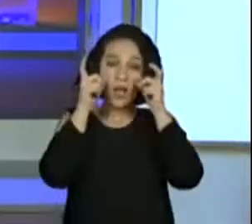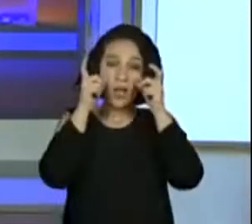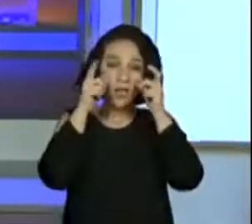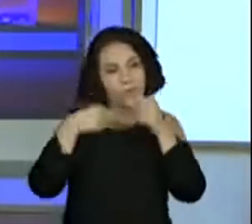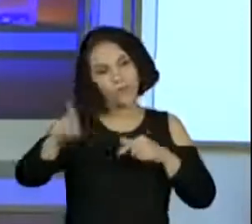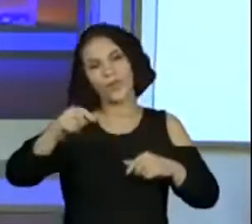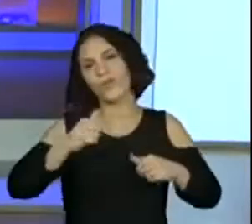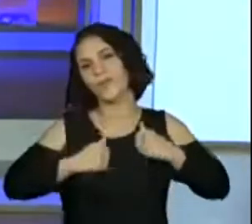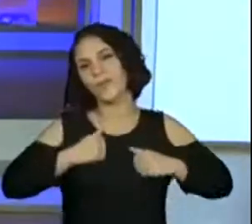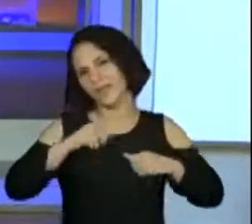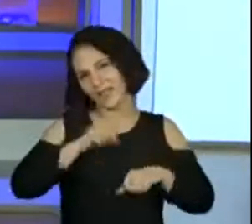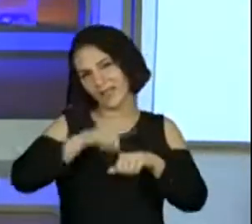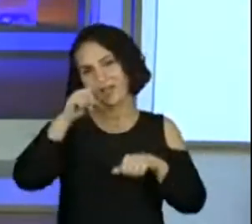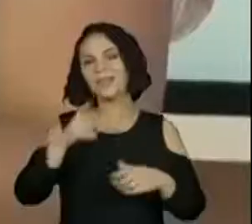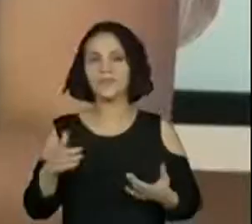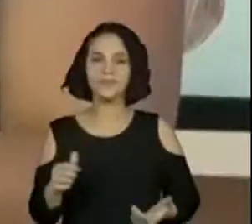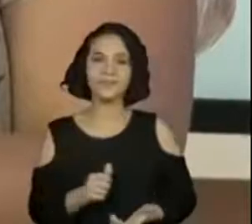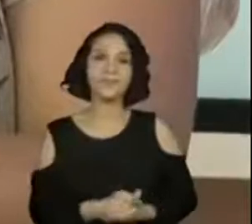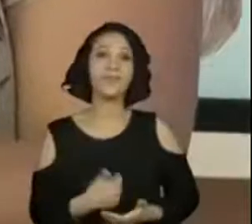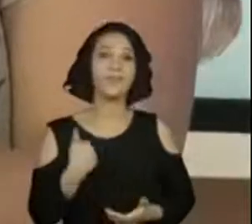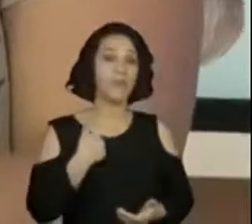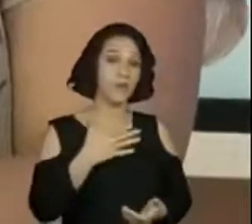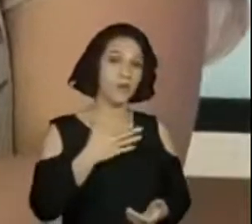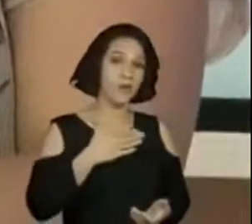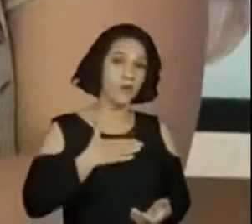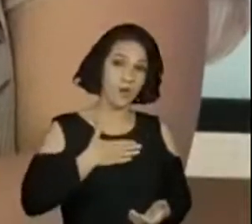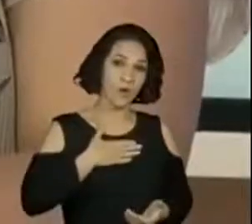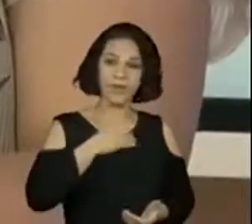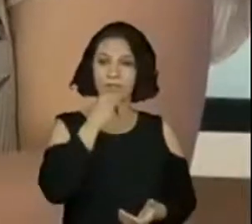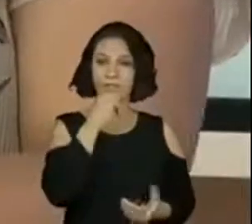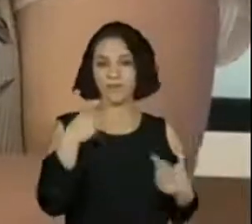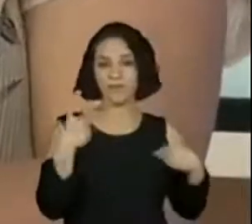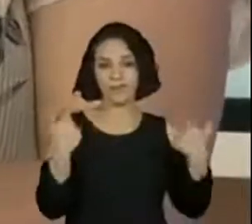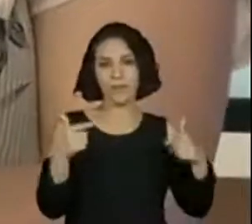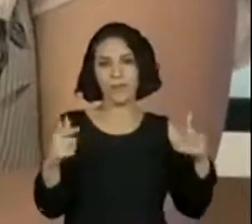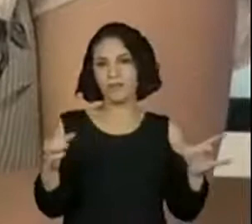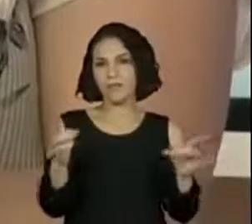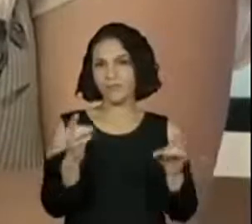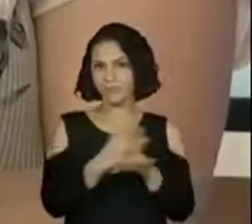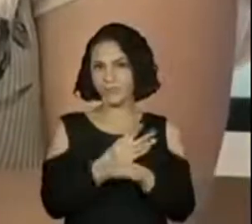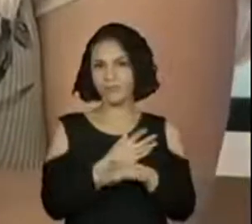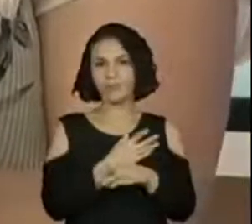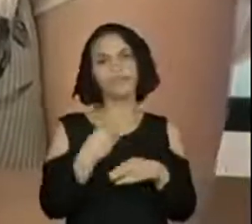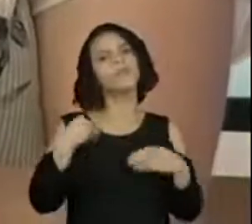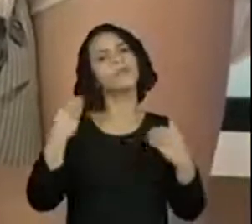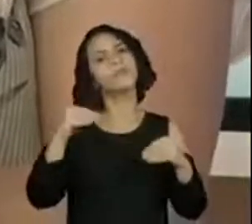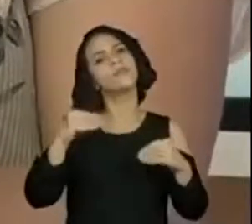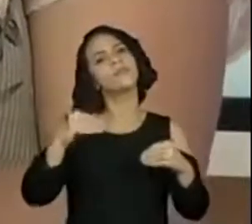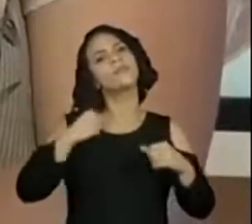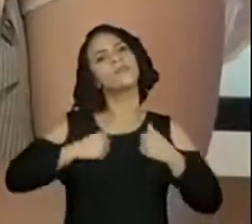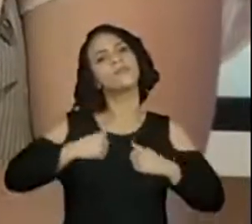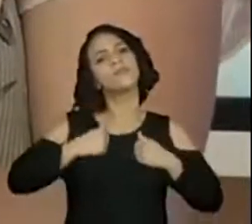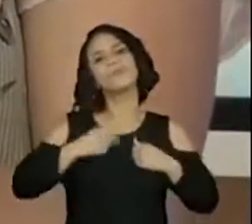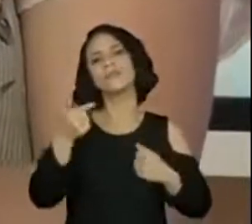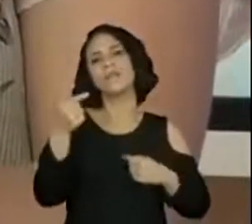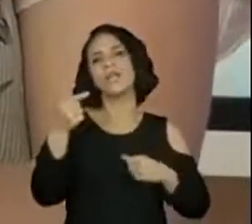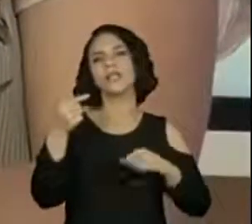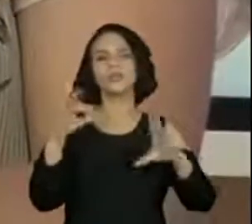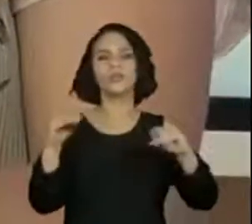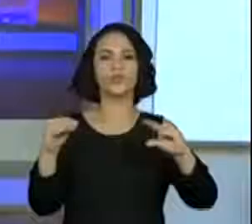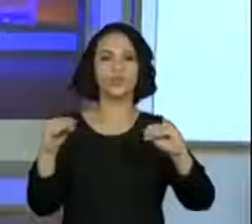banho. Eu gosto de tomar banho depois que eu chego do serviço. Então, eu vou colocar que eu tomo banho às 7 horas da